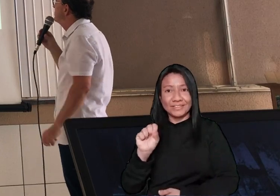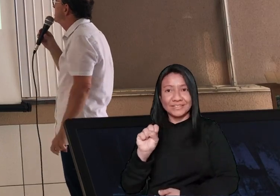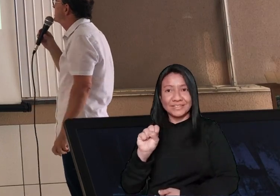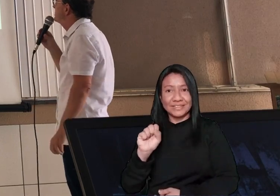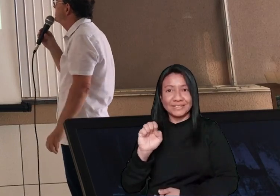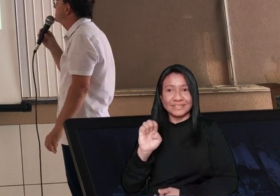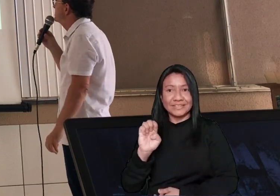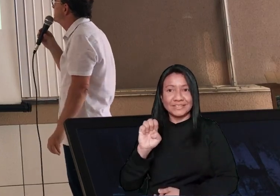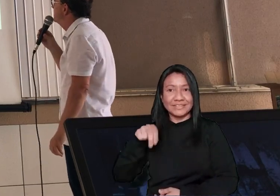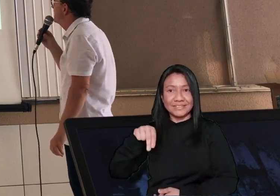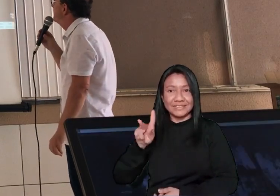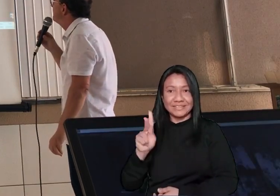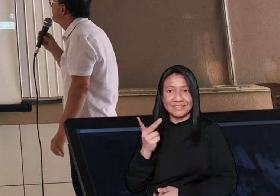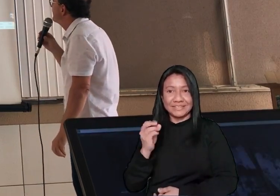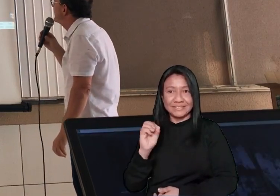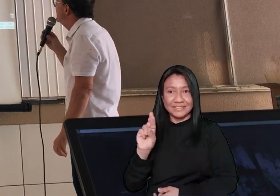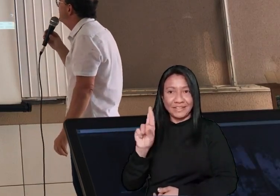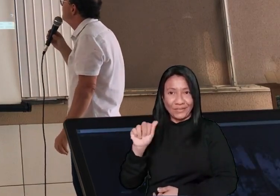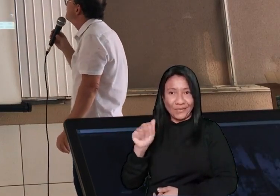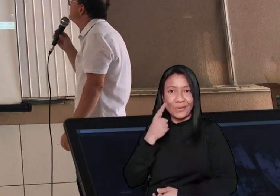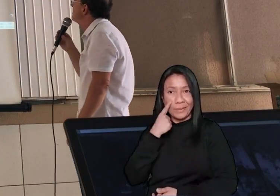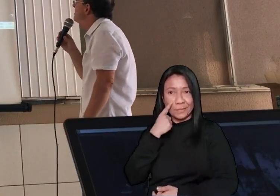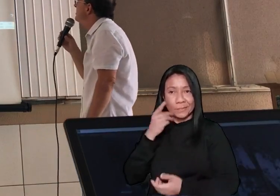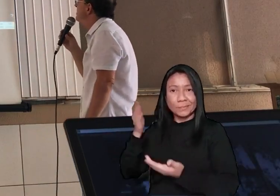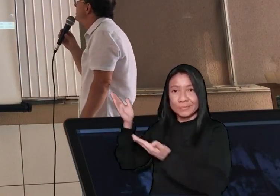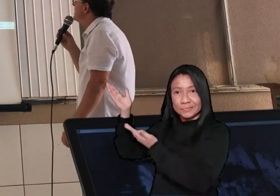coroação de Nossa Senhora.